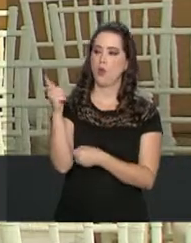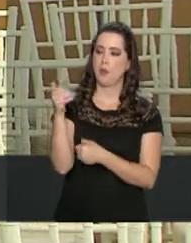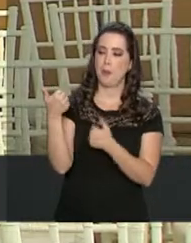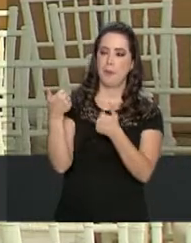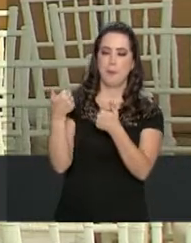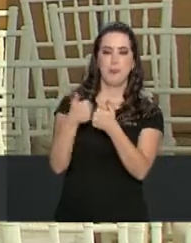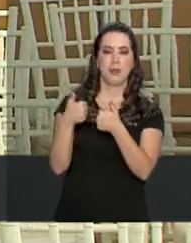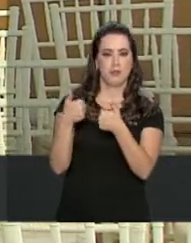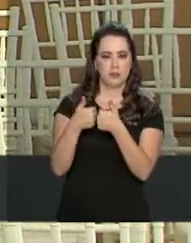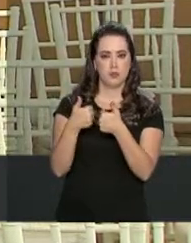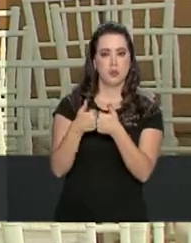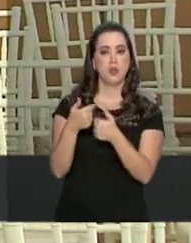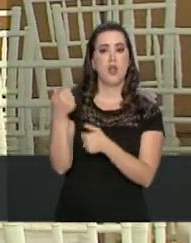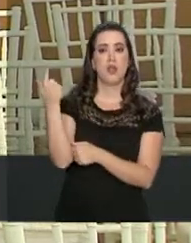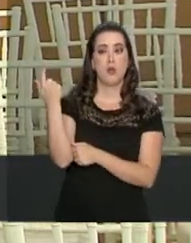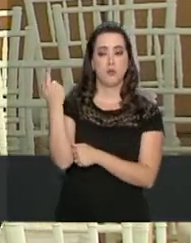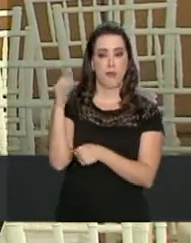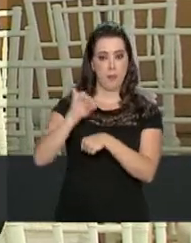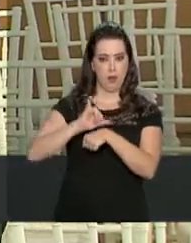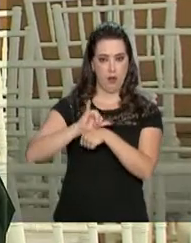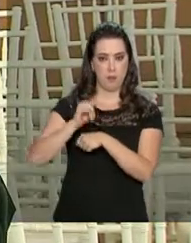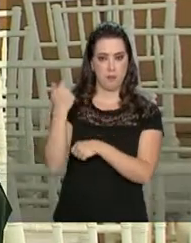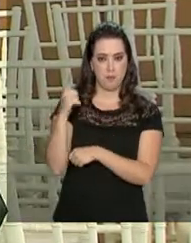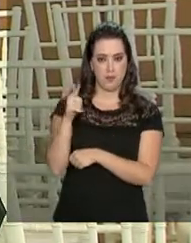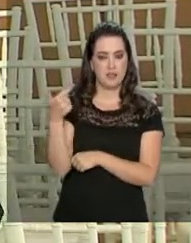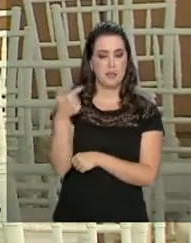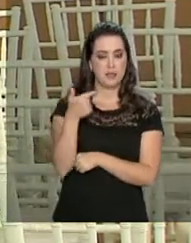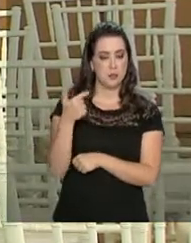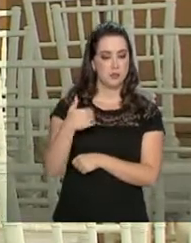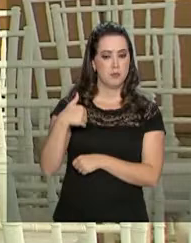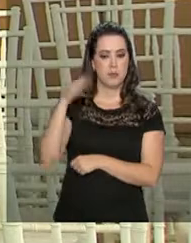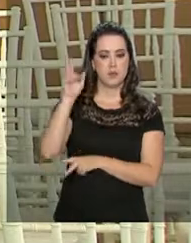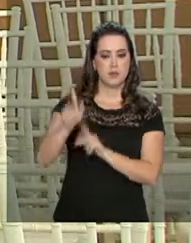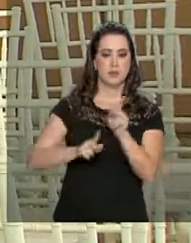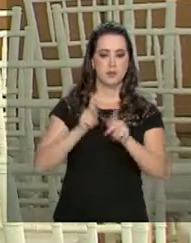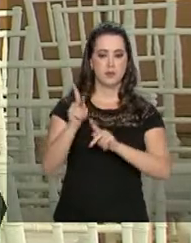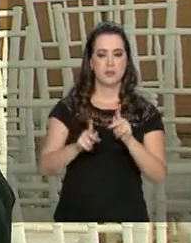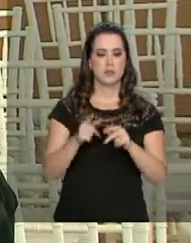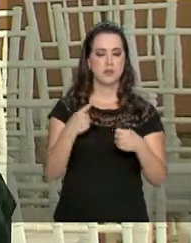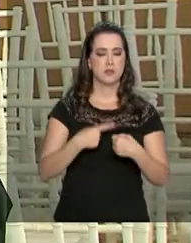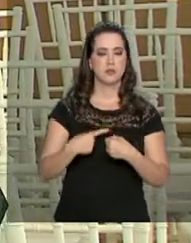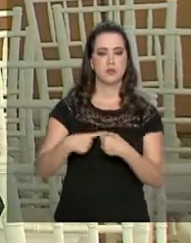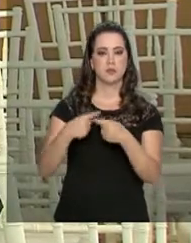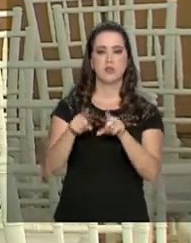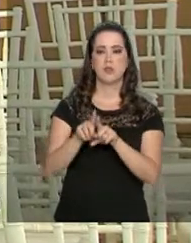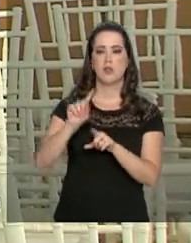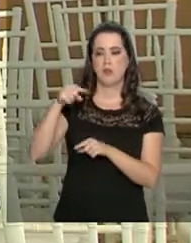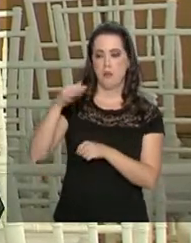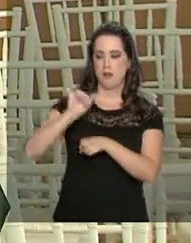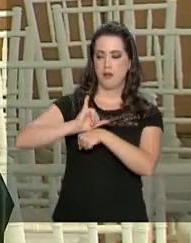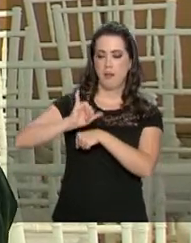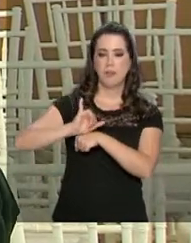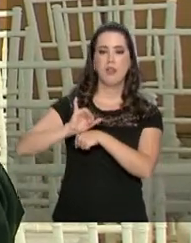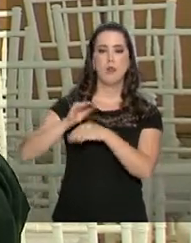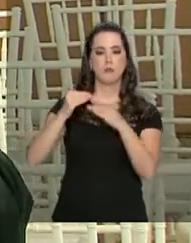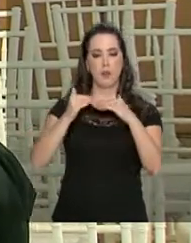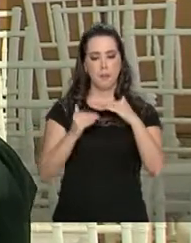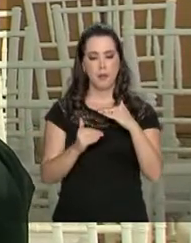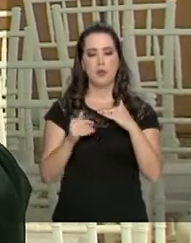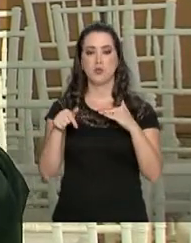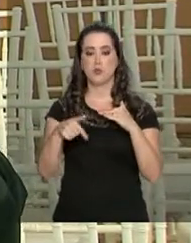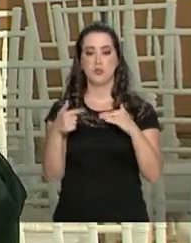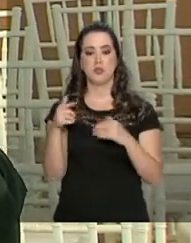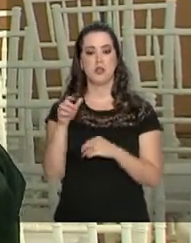região metropolitana de Goiânia. É a segunda cidade mais populosa do estado, depois da capital Goiânia. Bem,